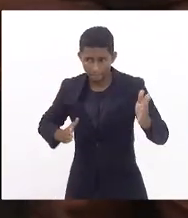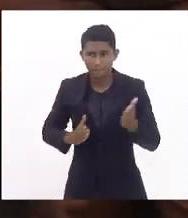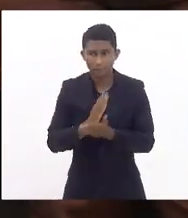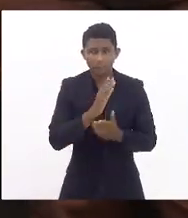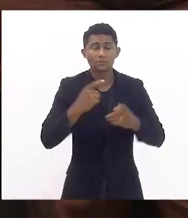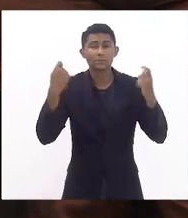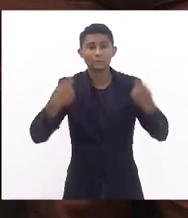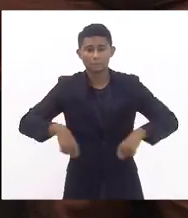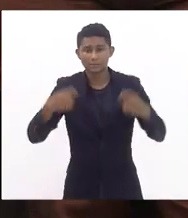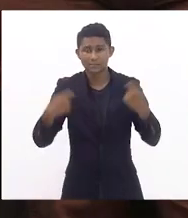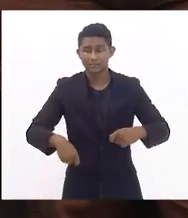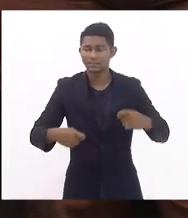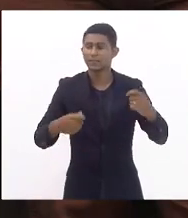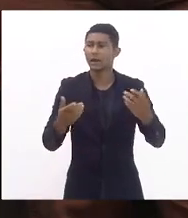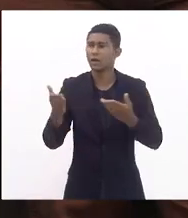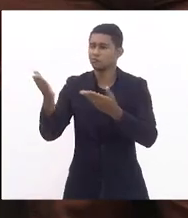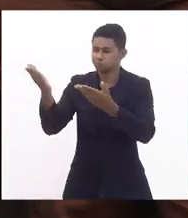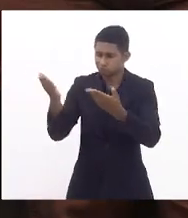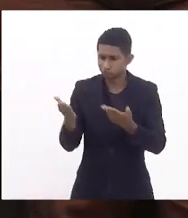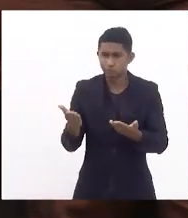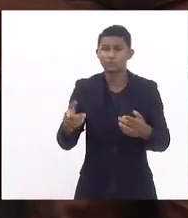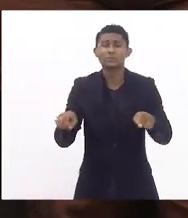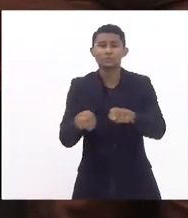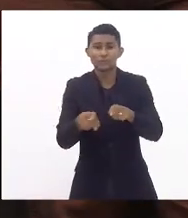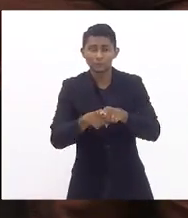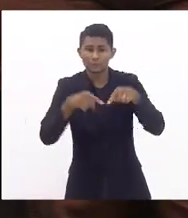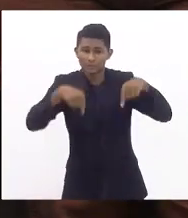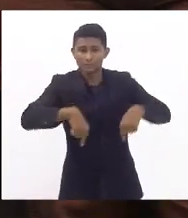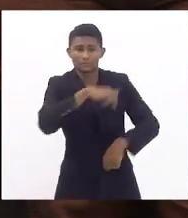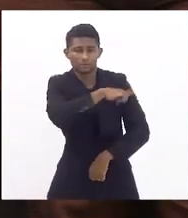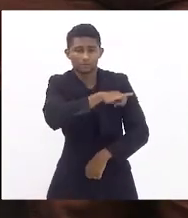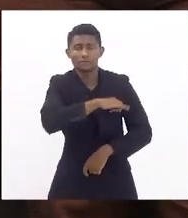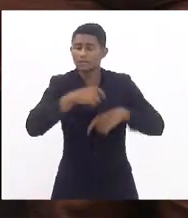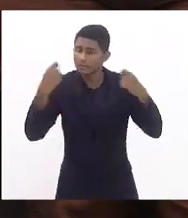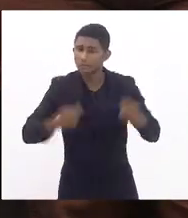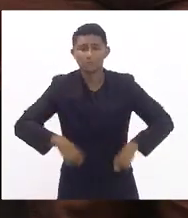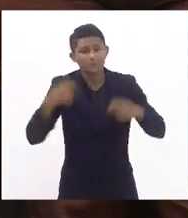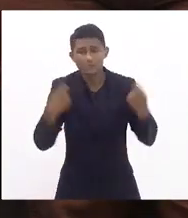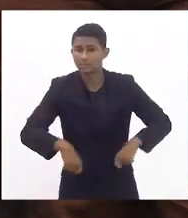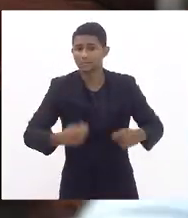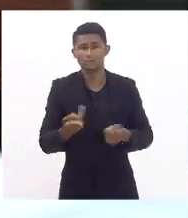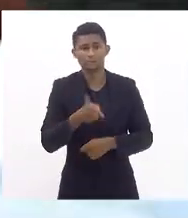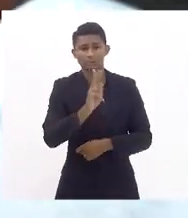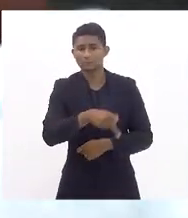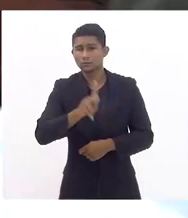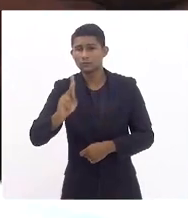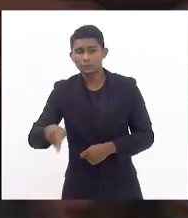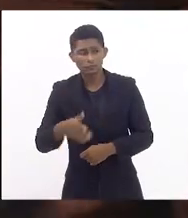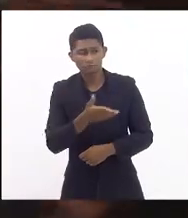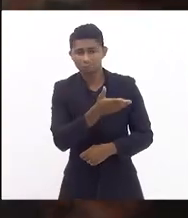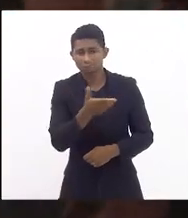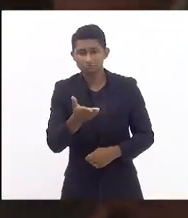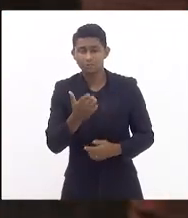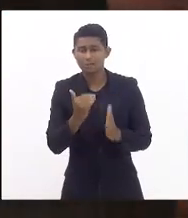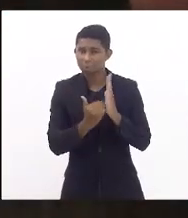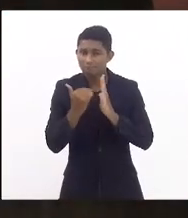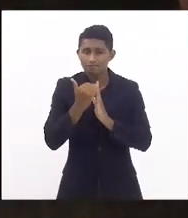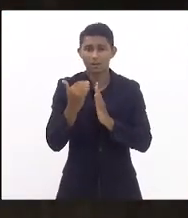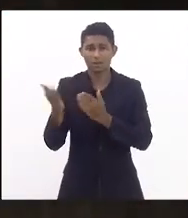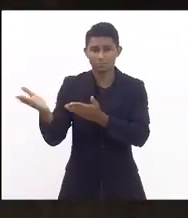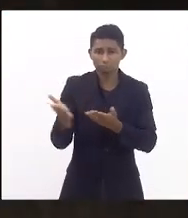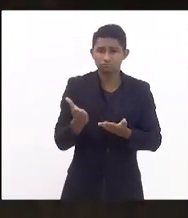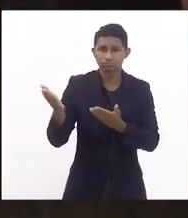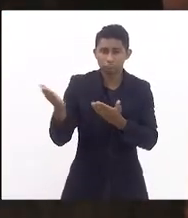empossado, tem a demanda também. O Estado do Rio de Janeiro precisa de professores e professoras para várias áreas